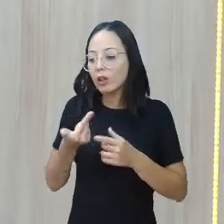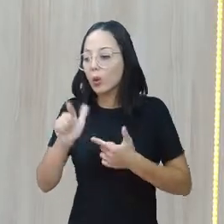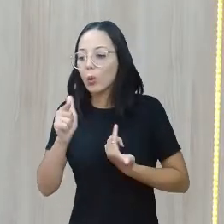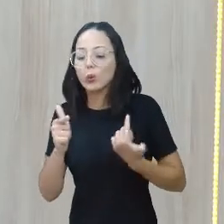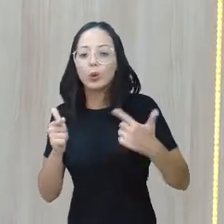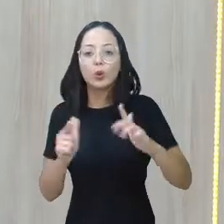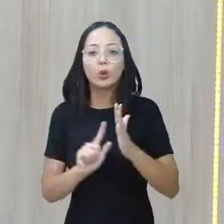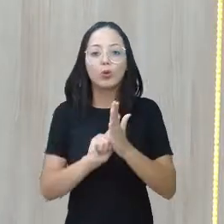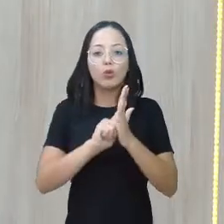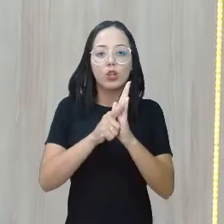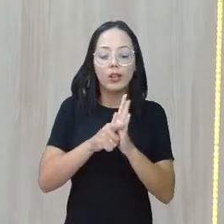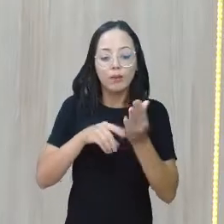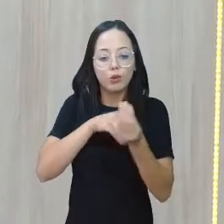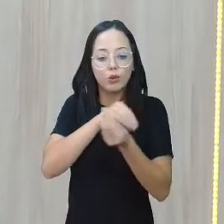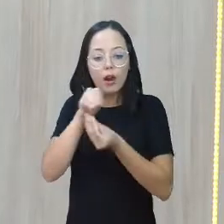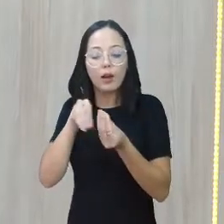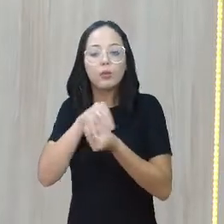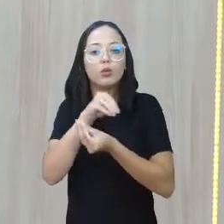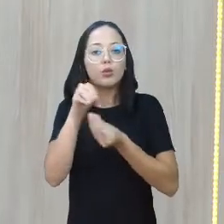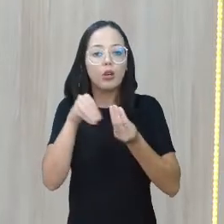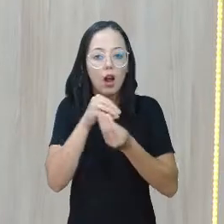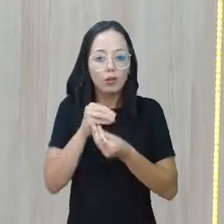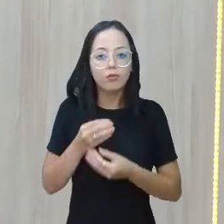né? A bossa com outros gêneros, com